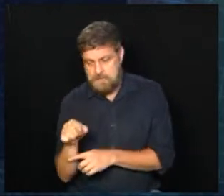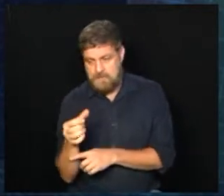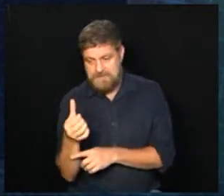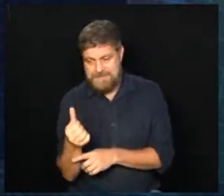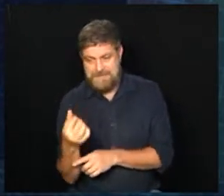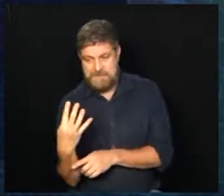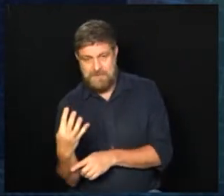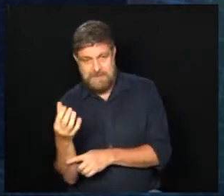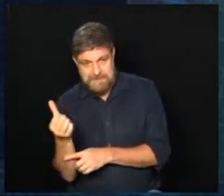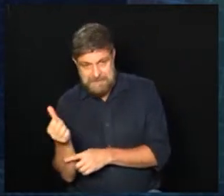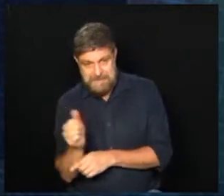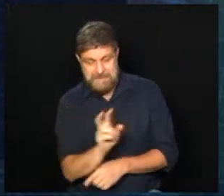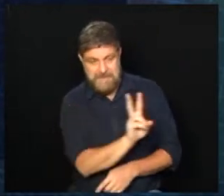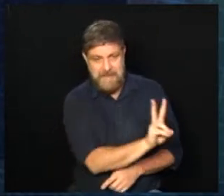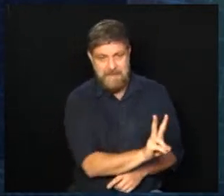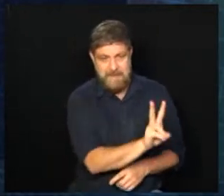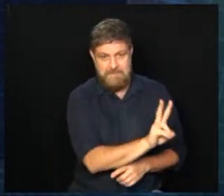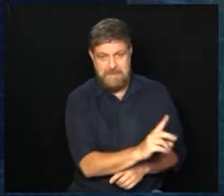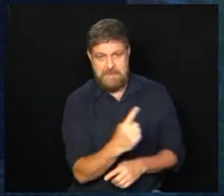14.646. Valinhos,